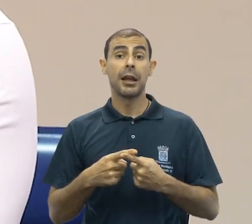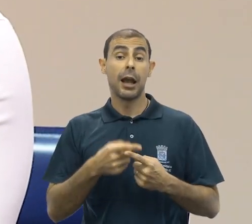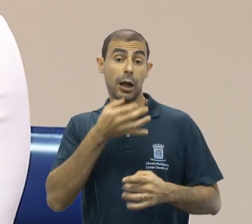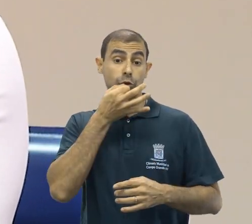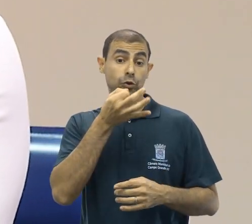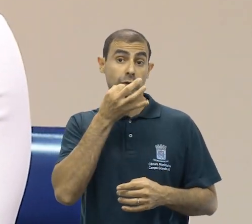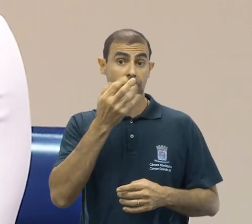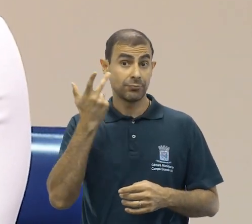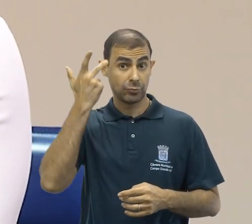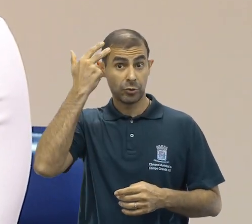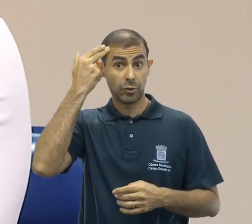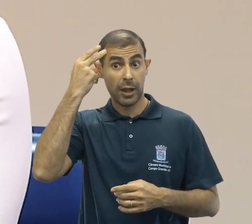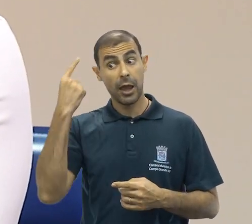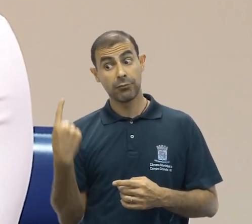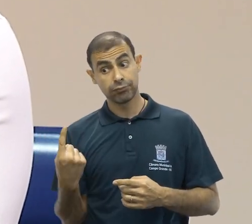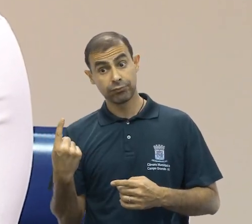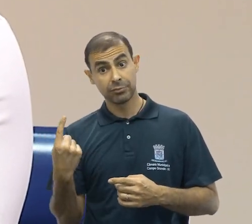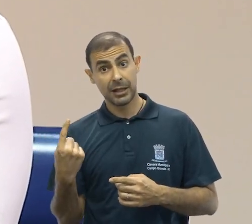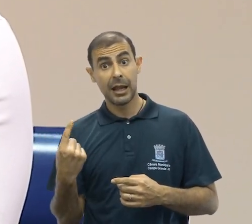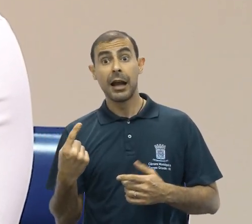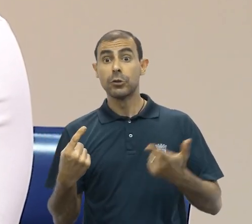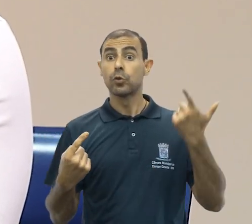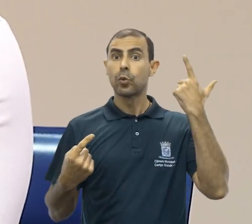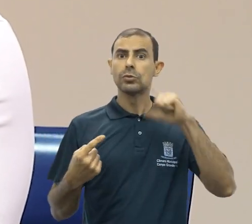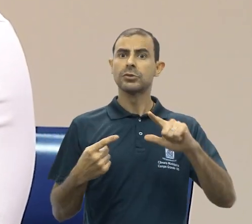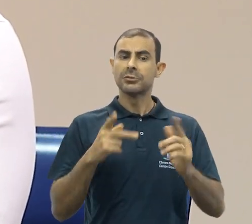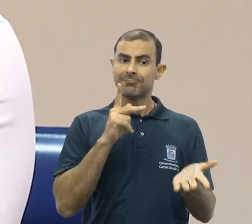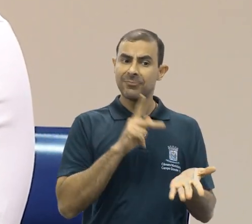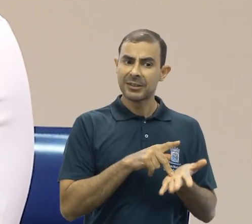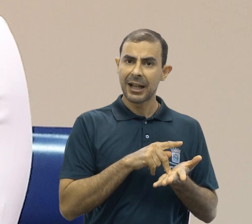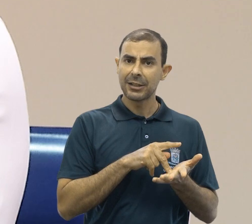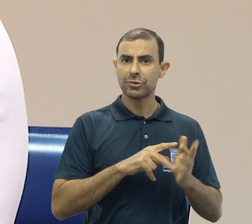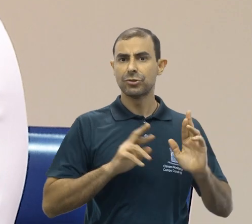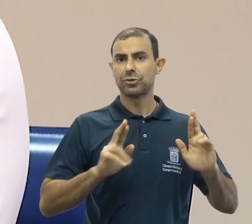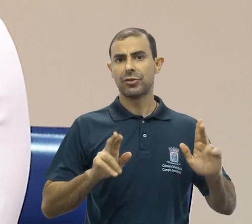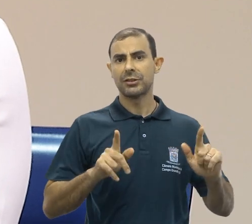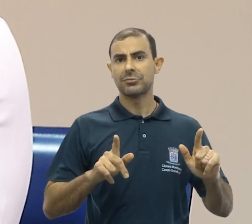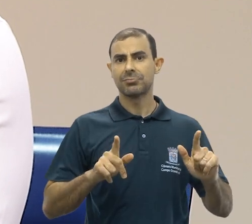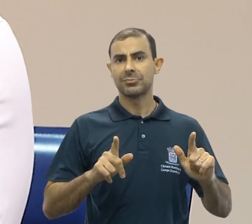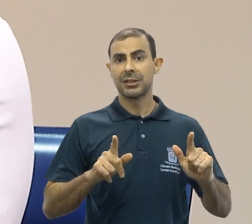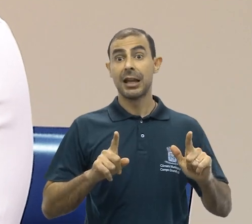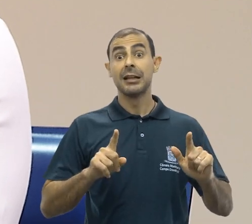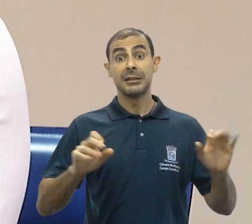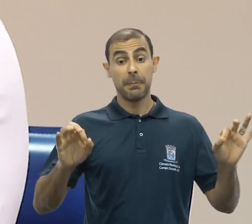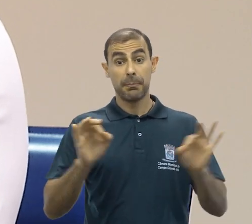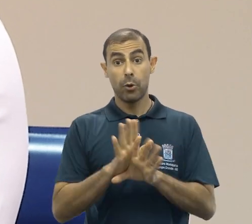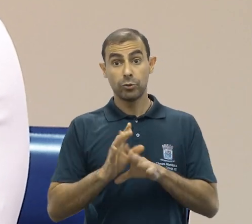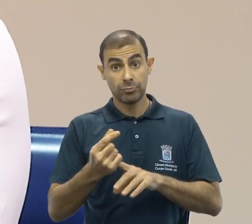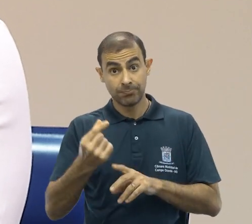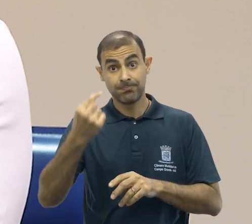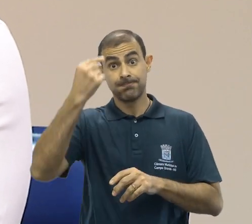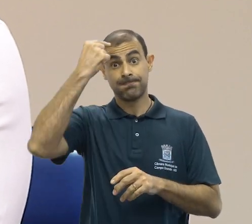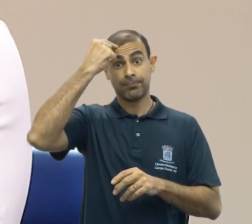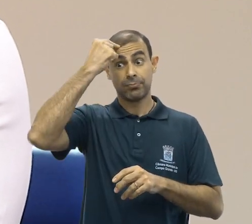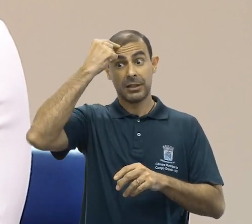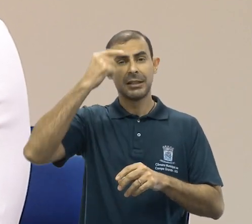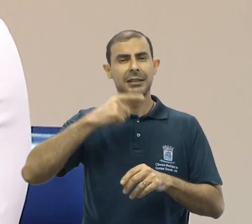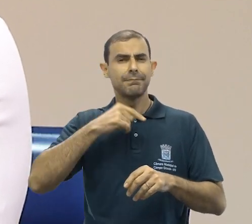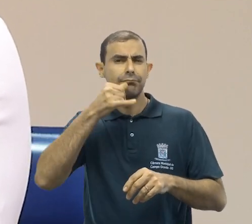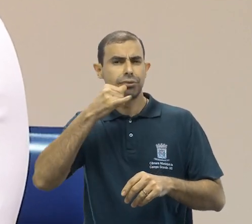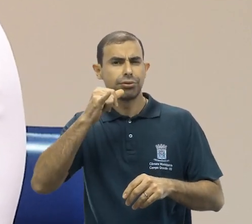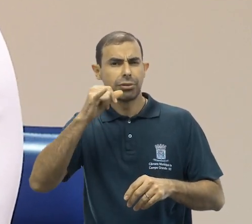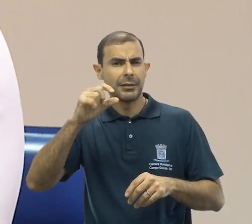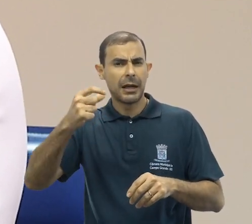coisa, a resolução é outra, a cirúrgica, né, e a programação, que depois de você implantar o